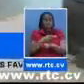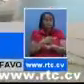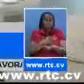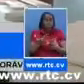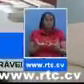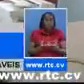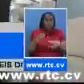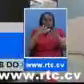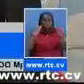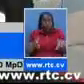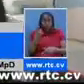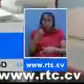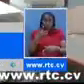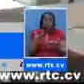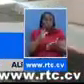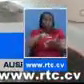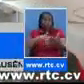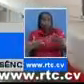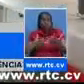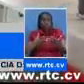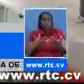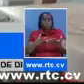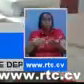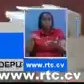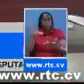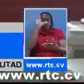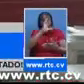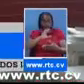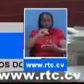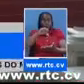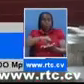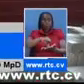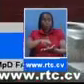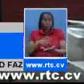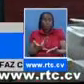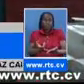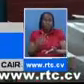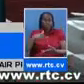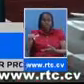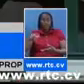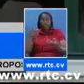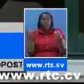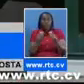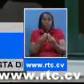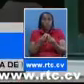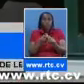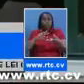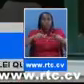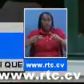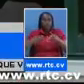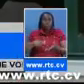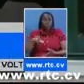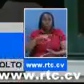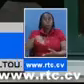Único exprime os planos que o Poder Central leva a cabo em parceria com as autarquias locais. Então, o que não quer